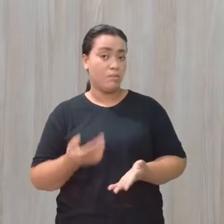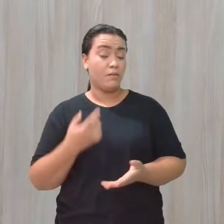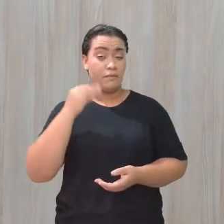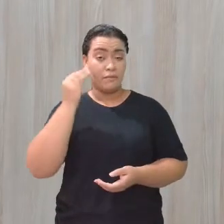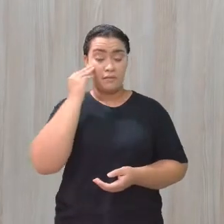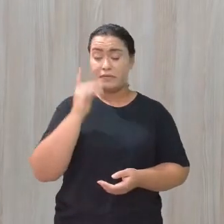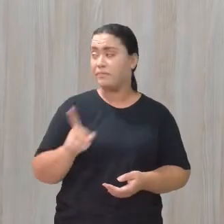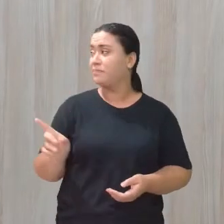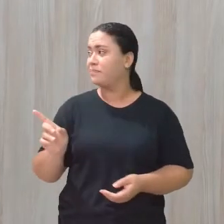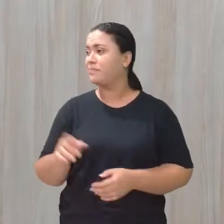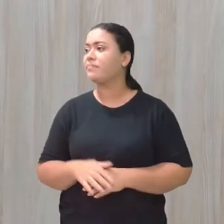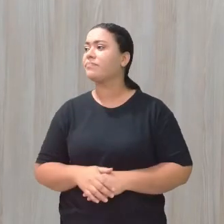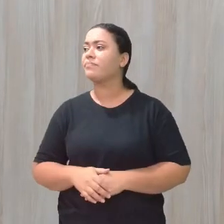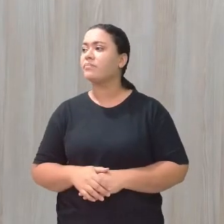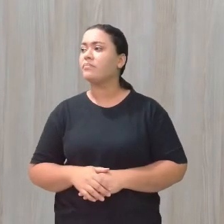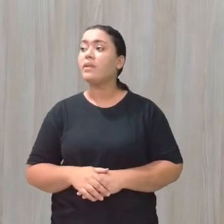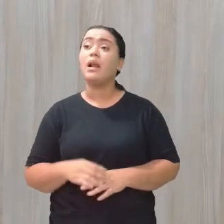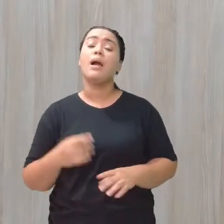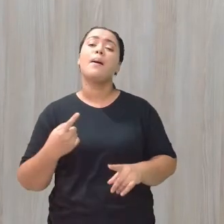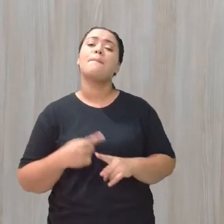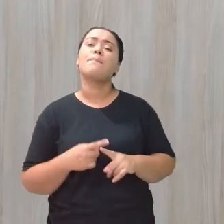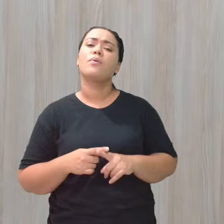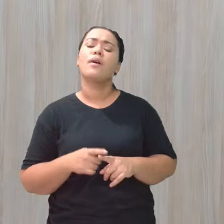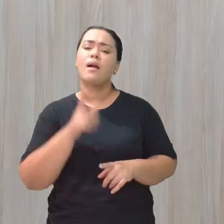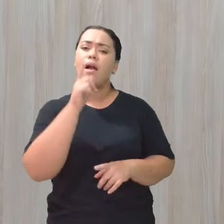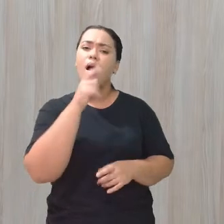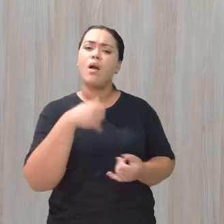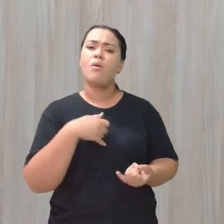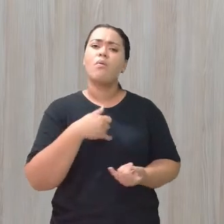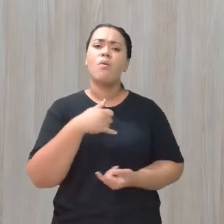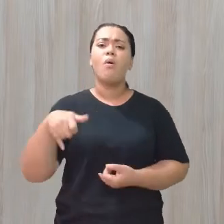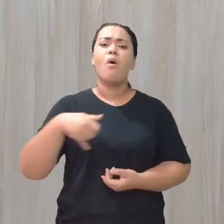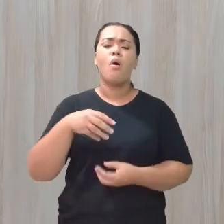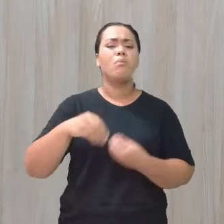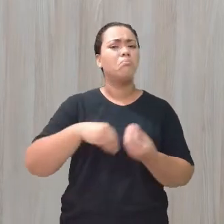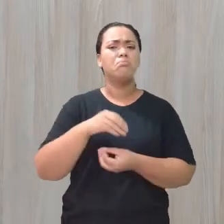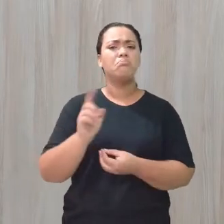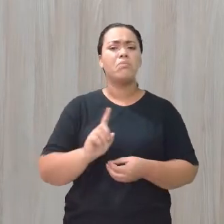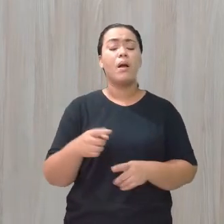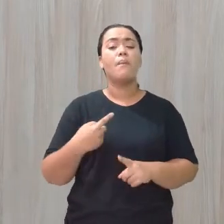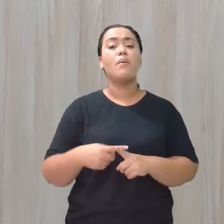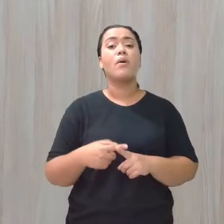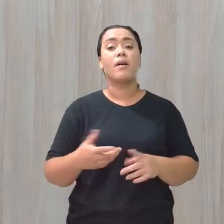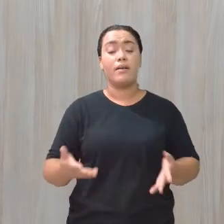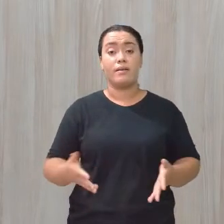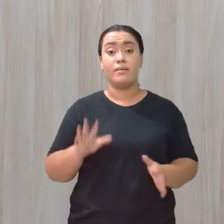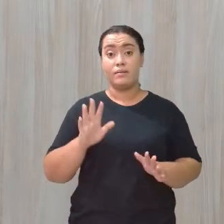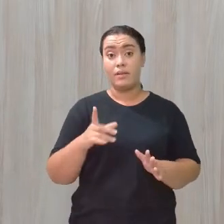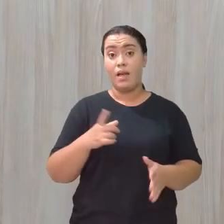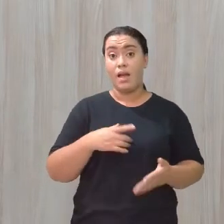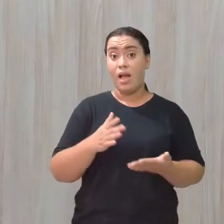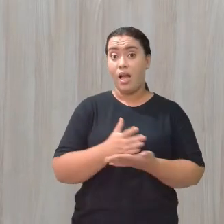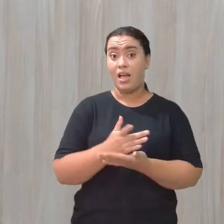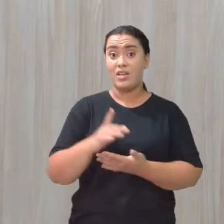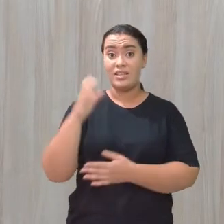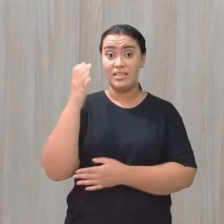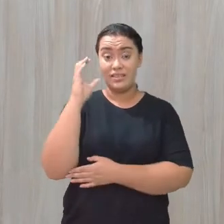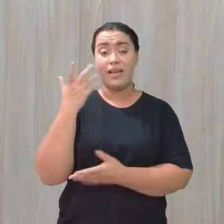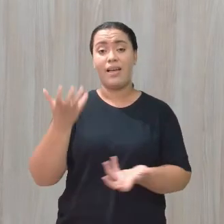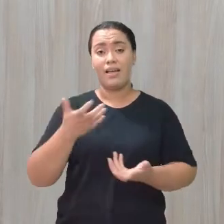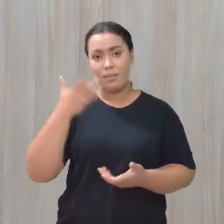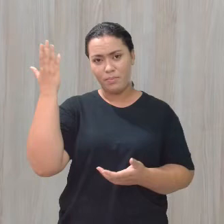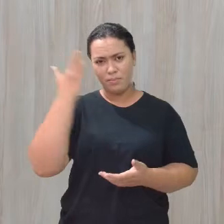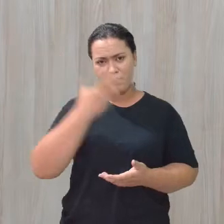ver. Bem, gente, por que é que a água e o óleo não se misturam, né? Isso é uma pergunta que alguns cientistas já estão querendo provar